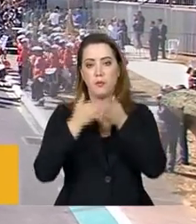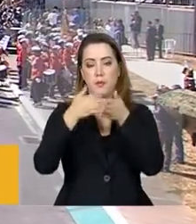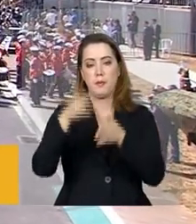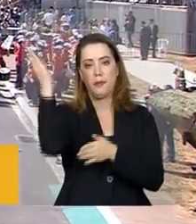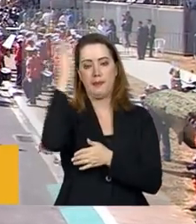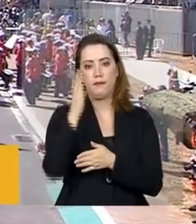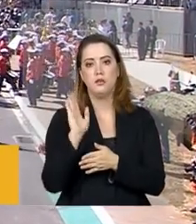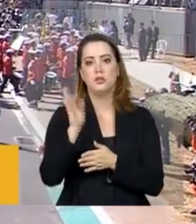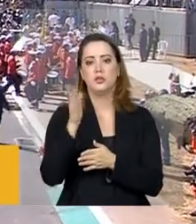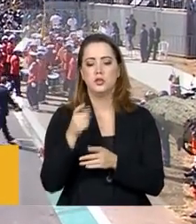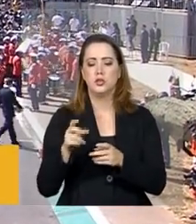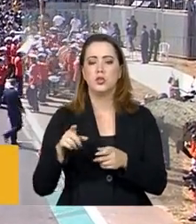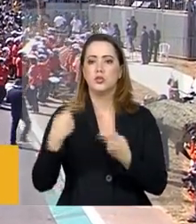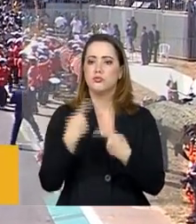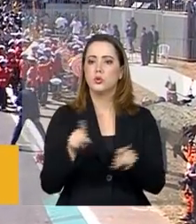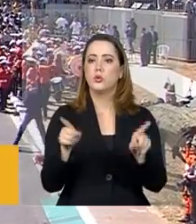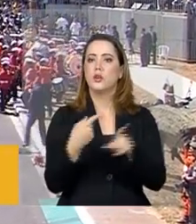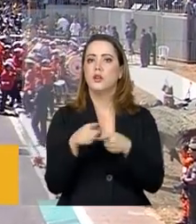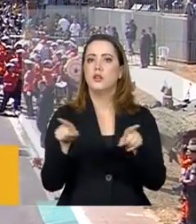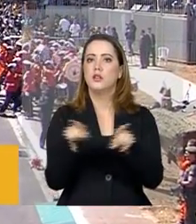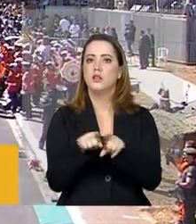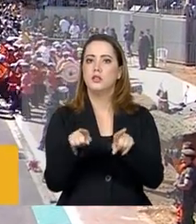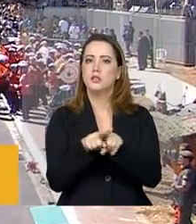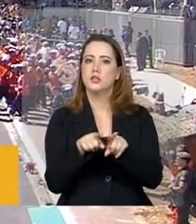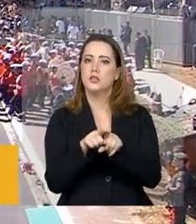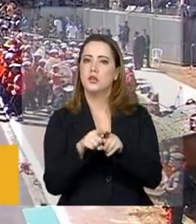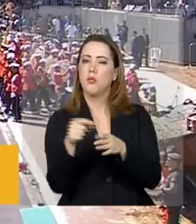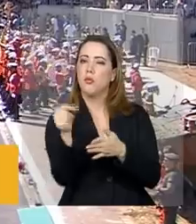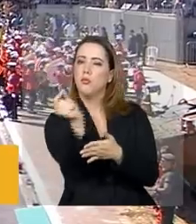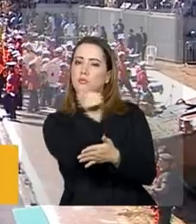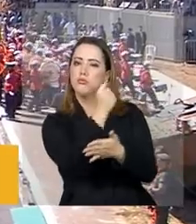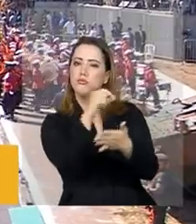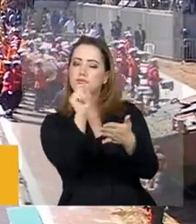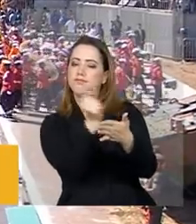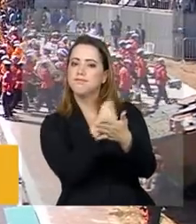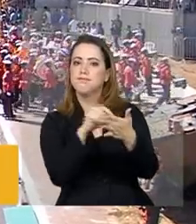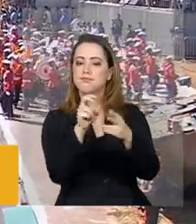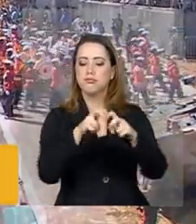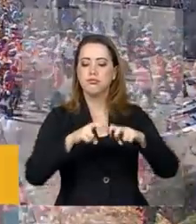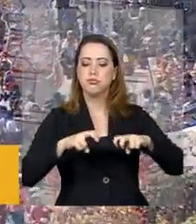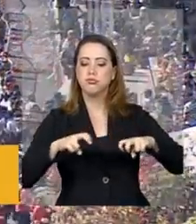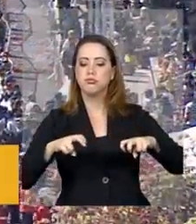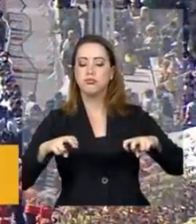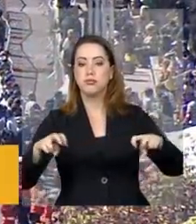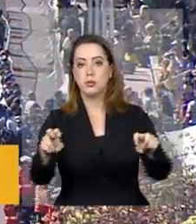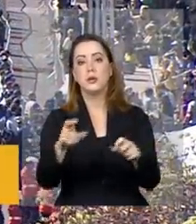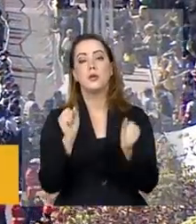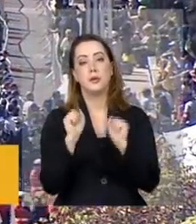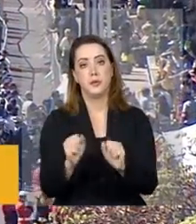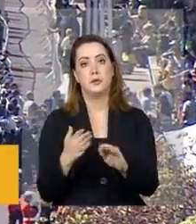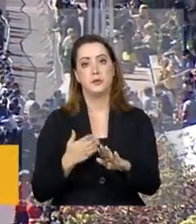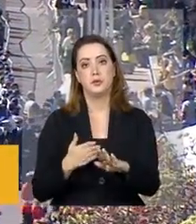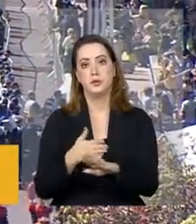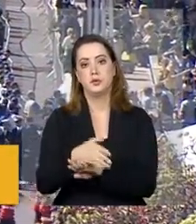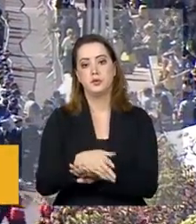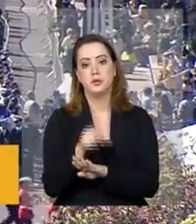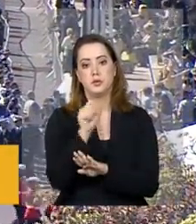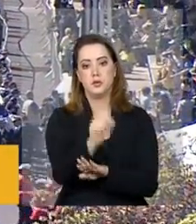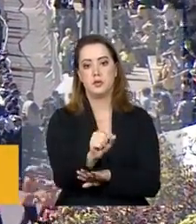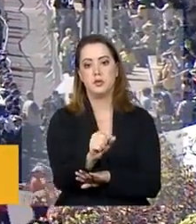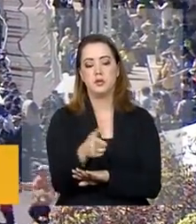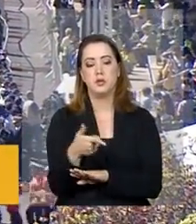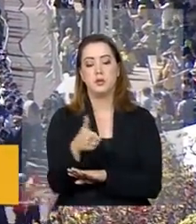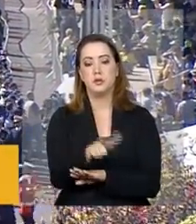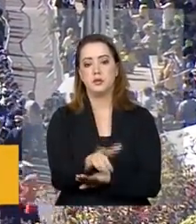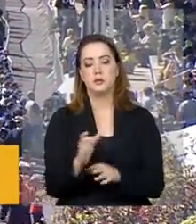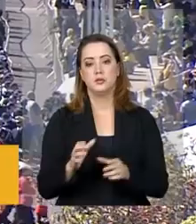brilhante, já vão evoluindo, fazendo uma espécie de recuo para permitir, né, a passagem do grupamento, da